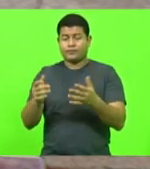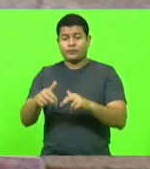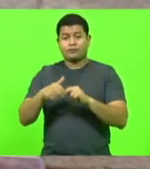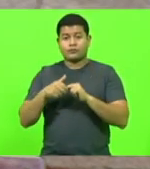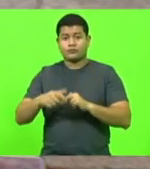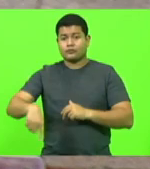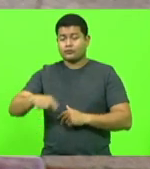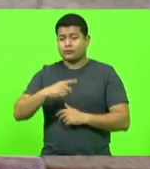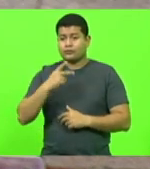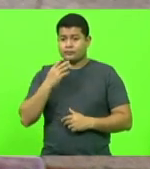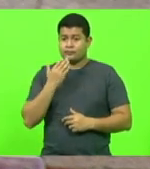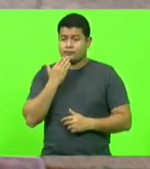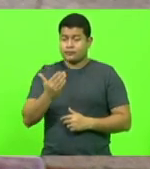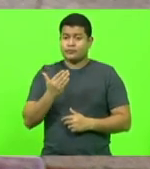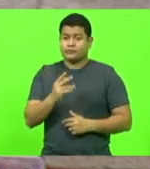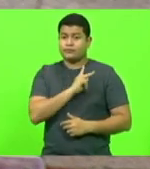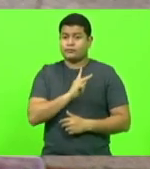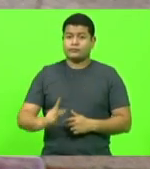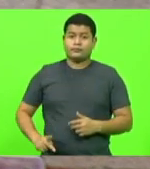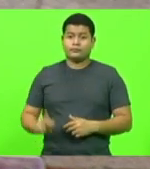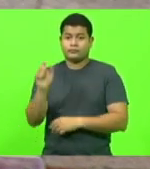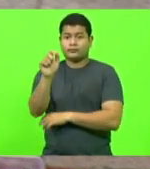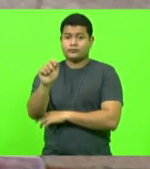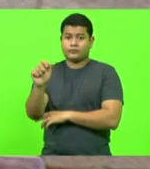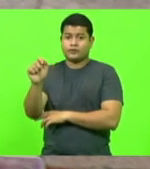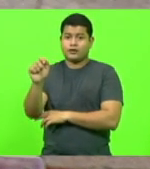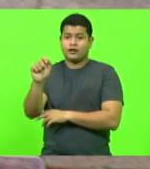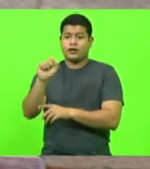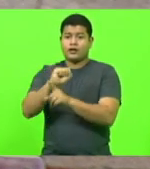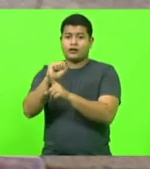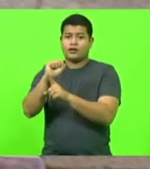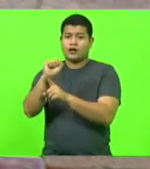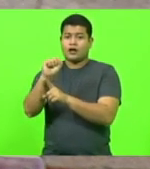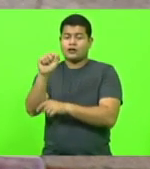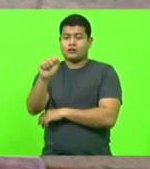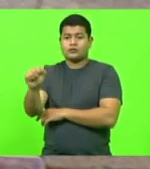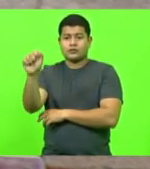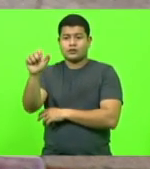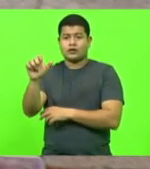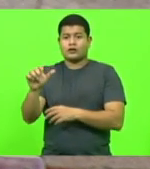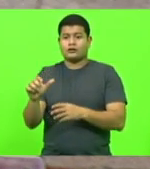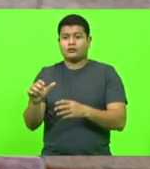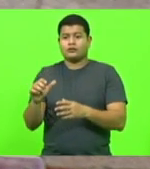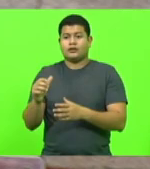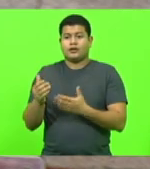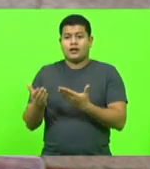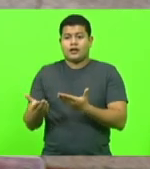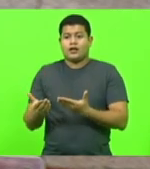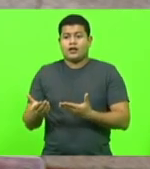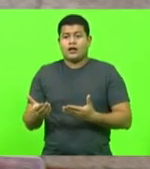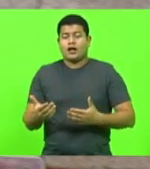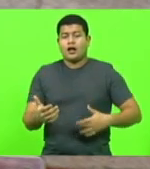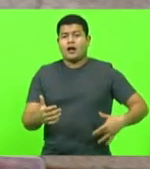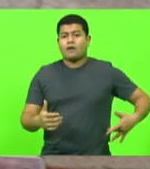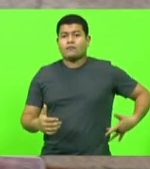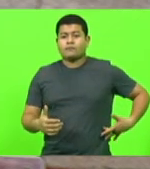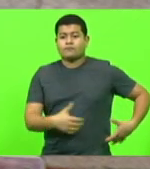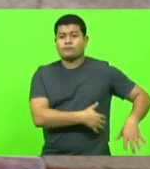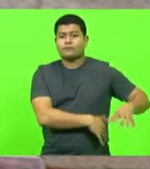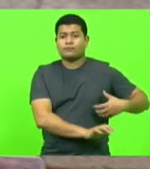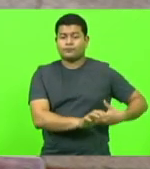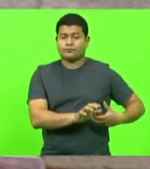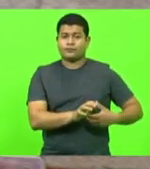presidente da Sociedade Catarinense de Nefrologia um parecer técnico para